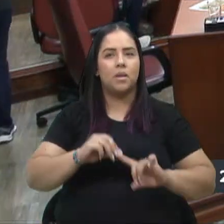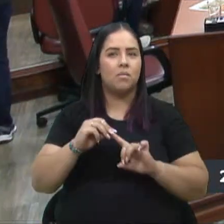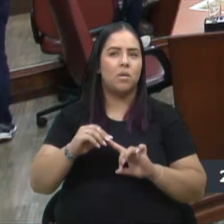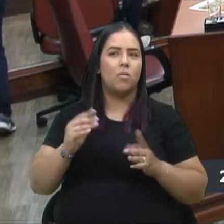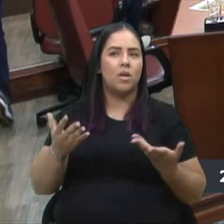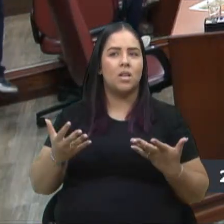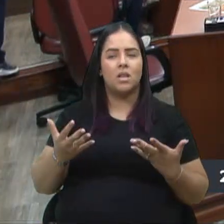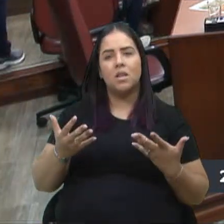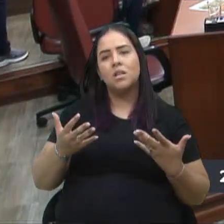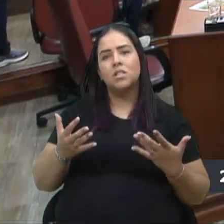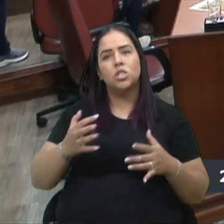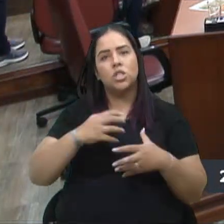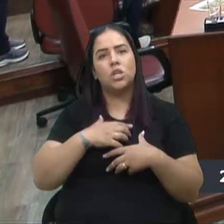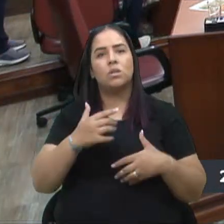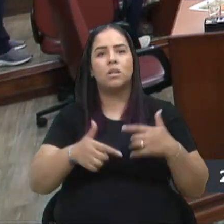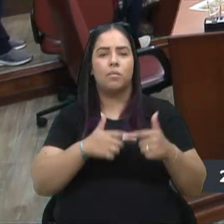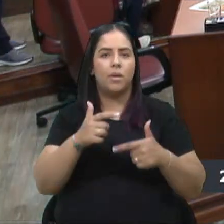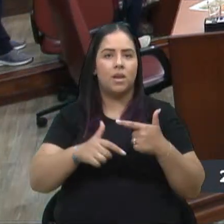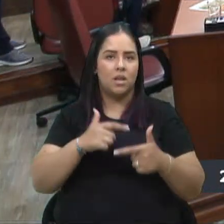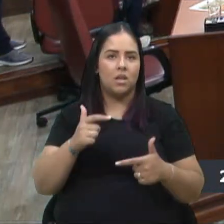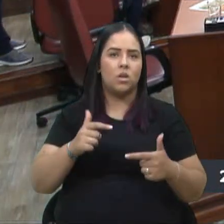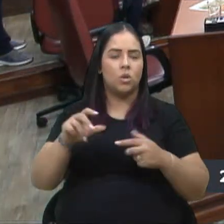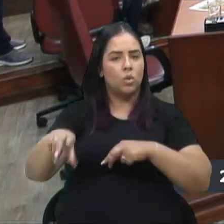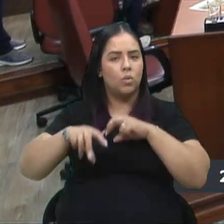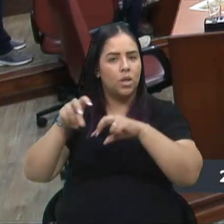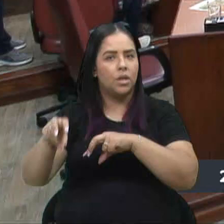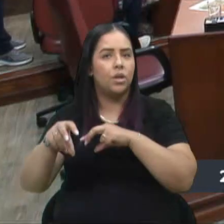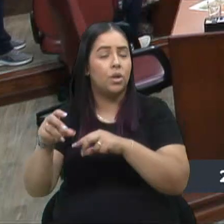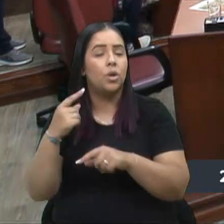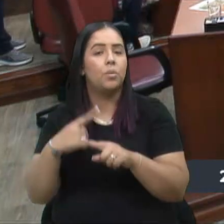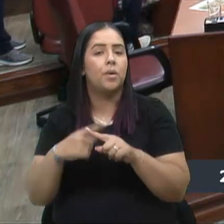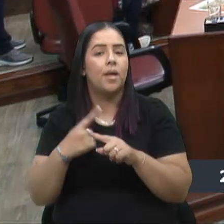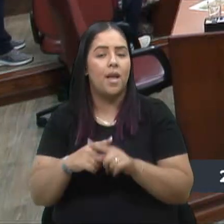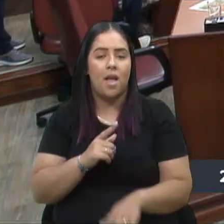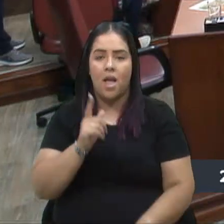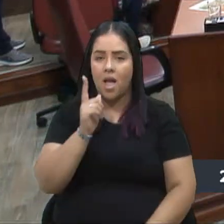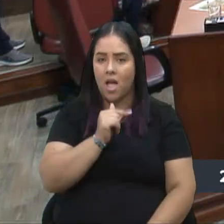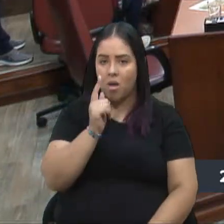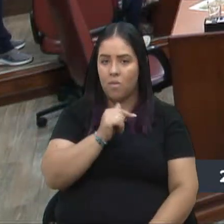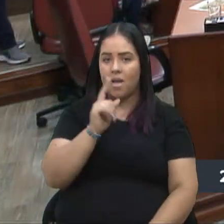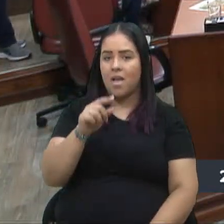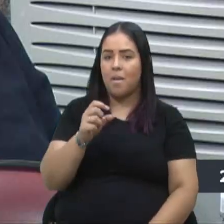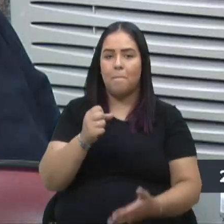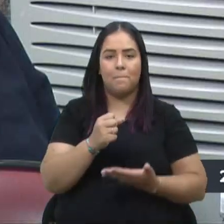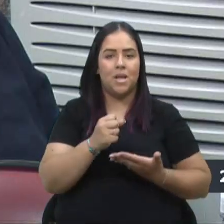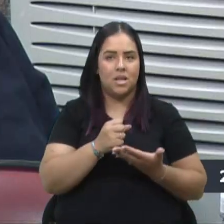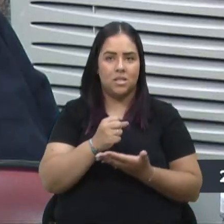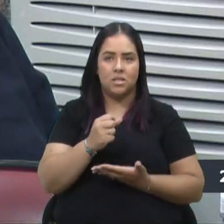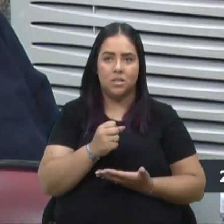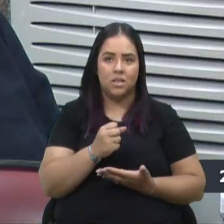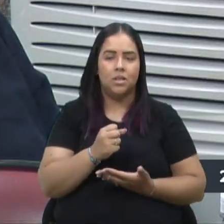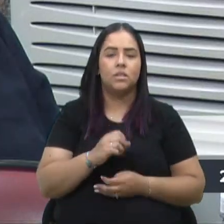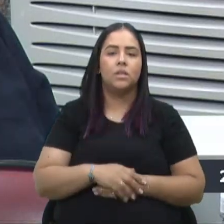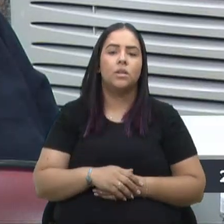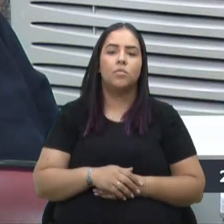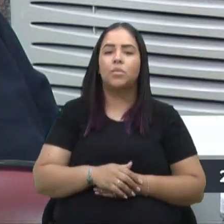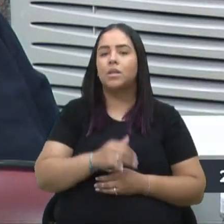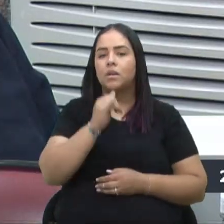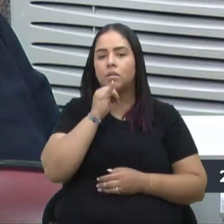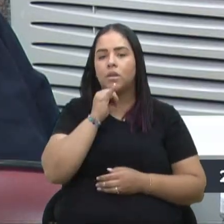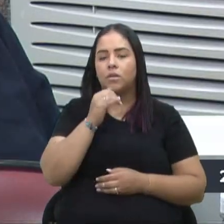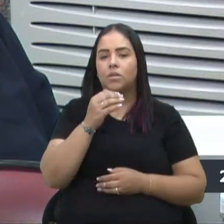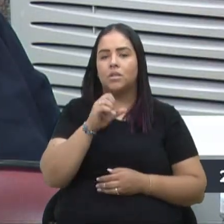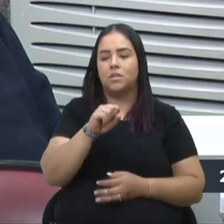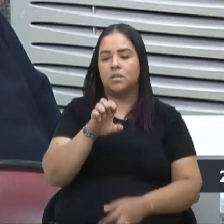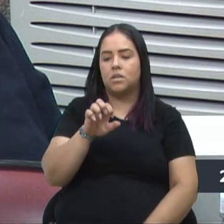estilo de trabalho que é do interior porque a água ela é um princípio básico e por exemplo olhei o Cerro